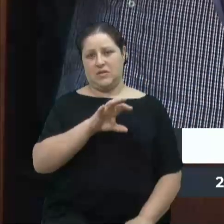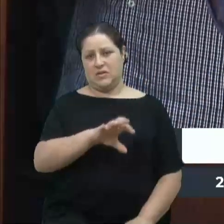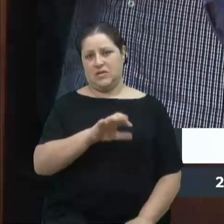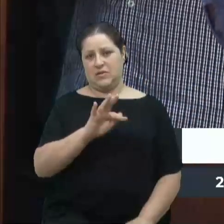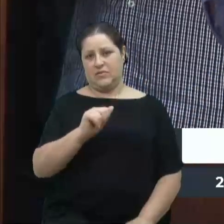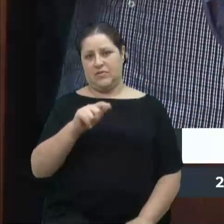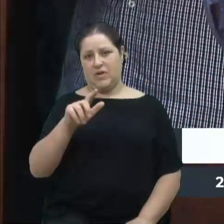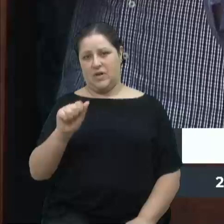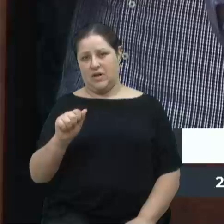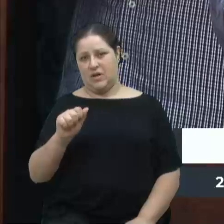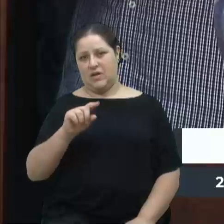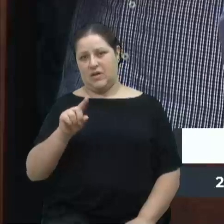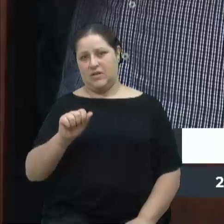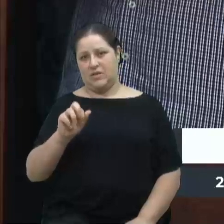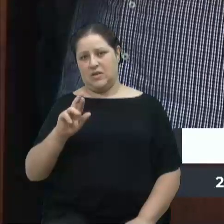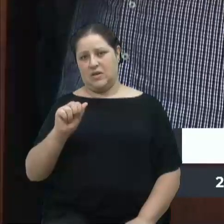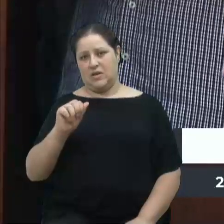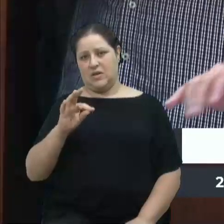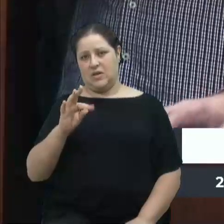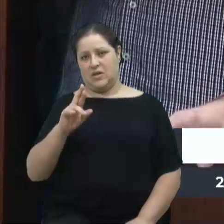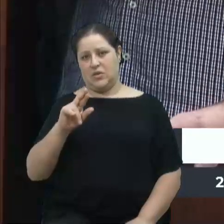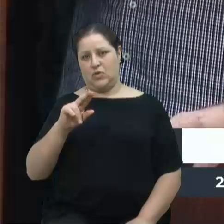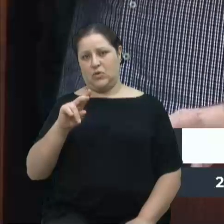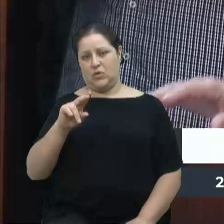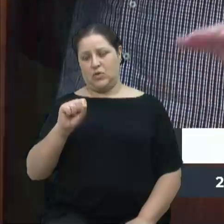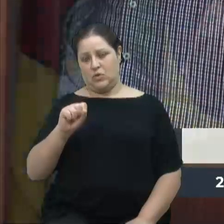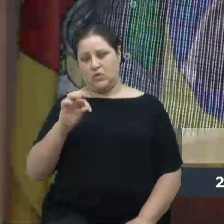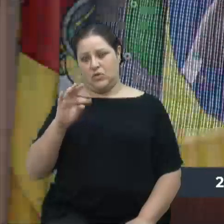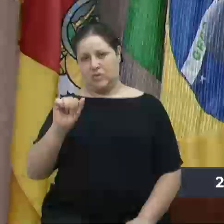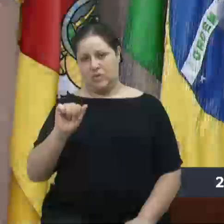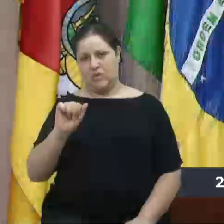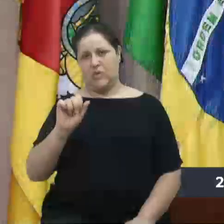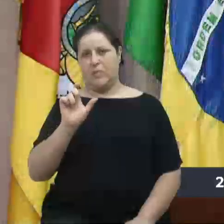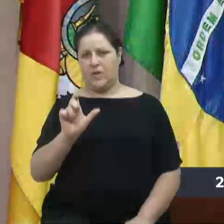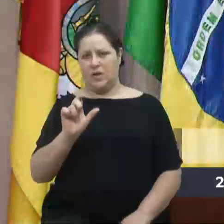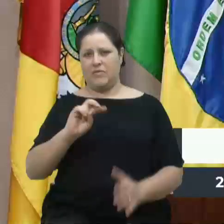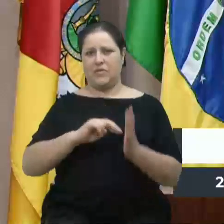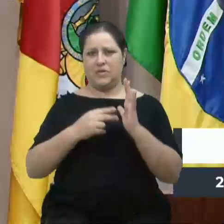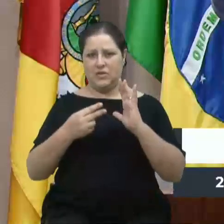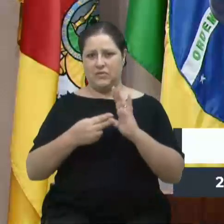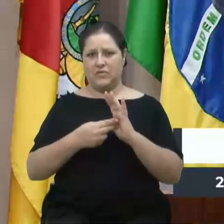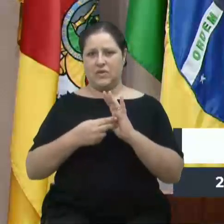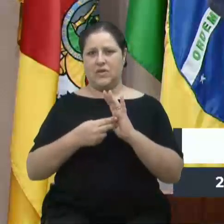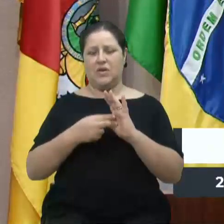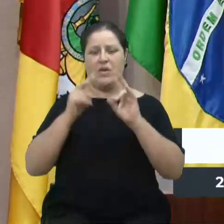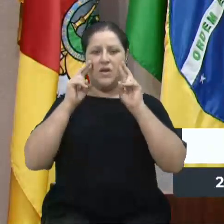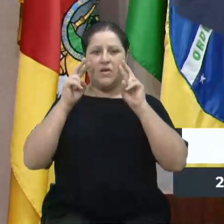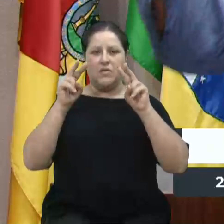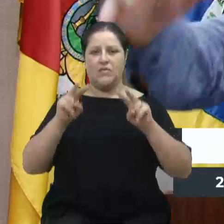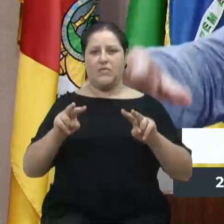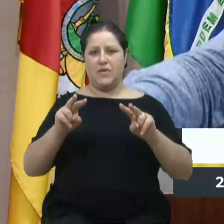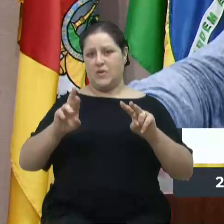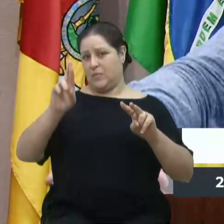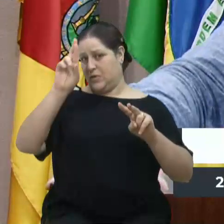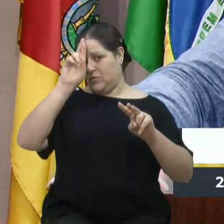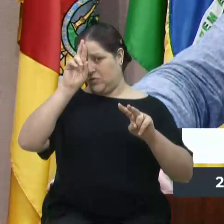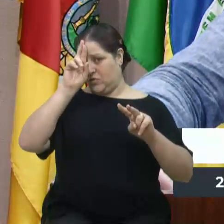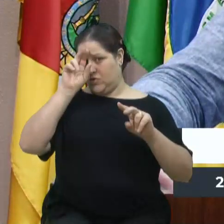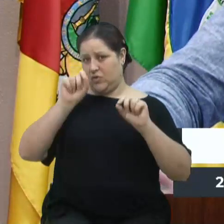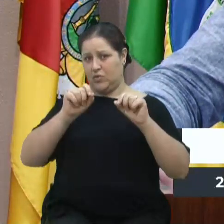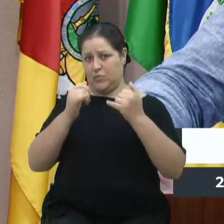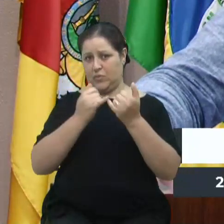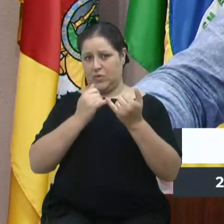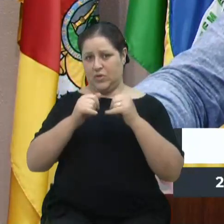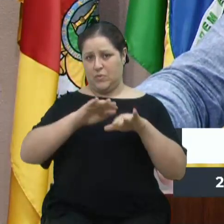enxergar ao meio-dia, né? E enxergar ao meio-dia, de cima de uma montanha, num dia